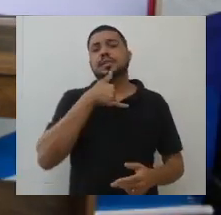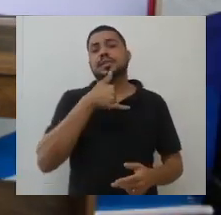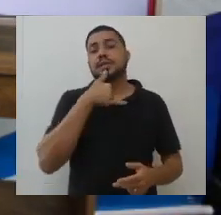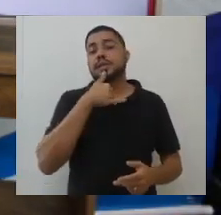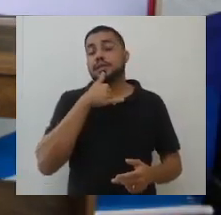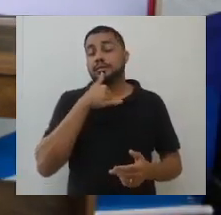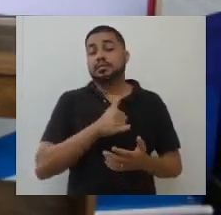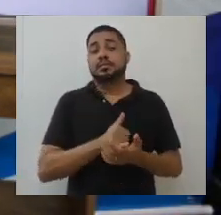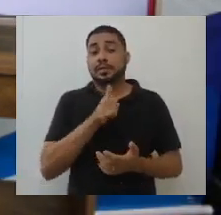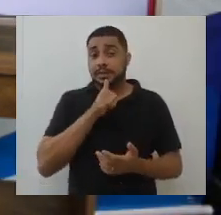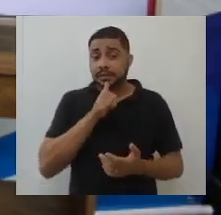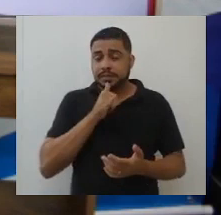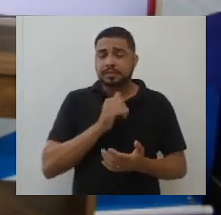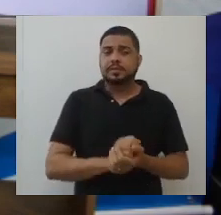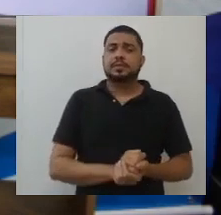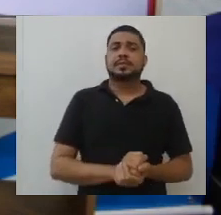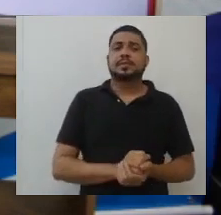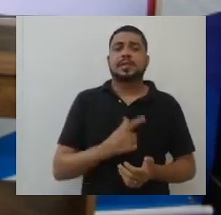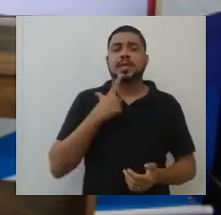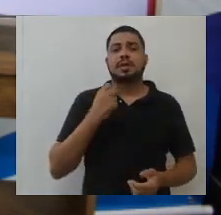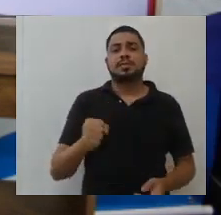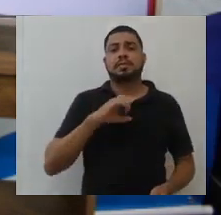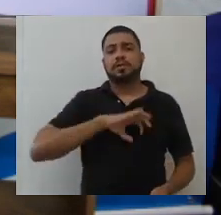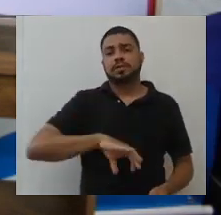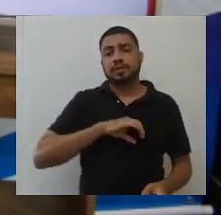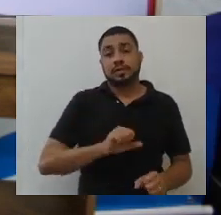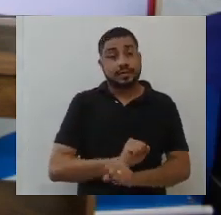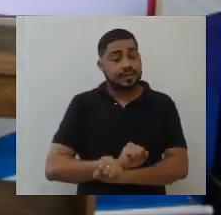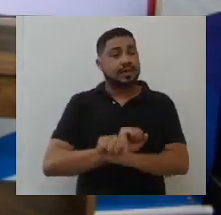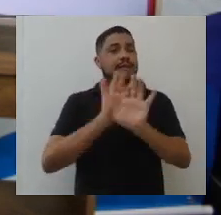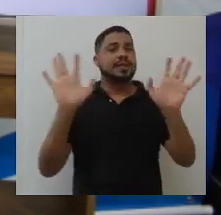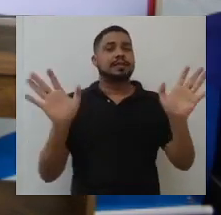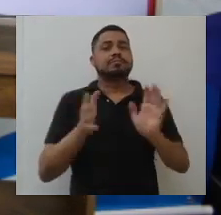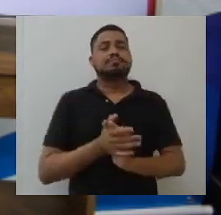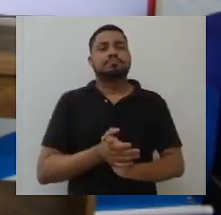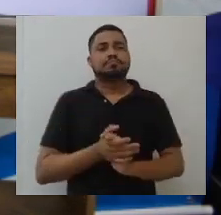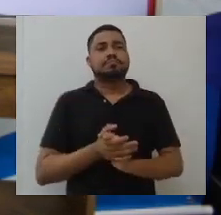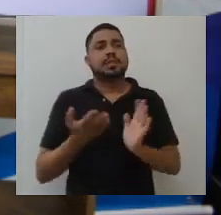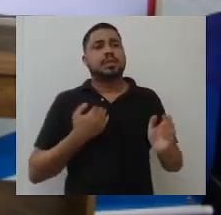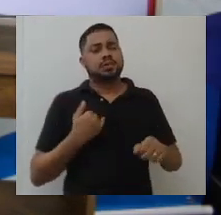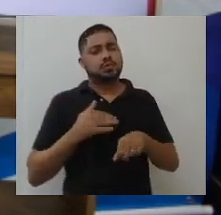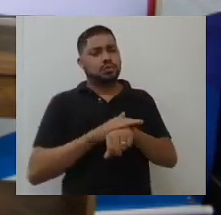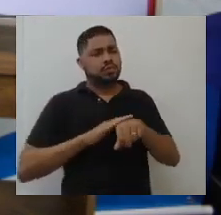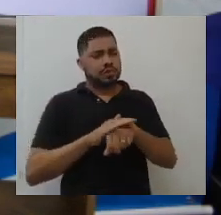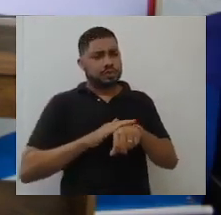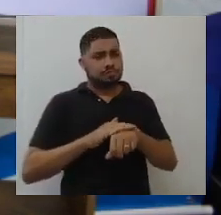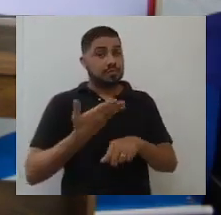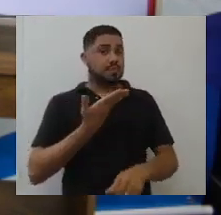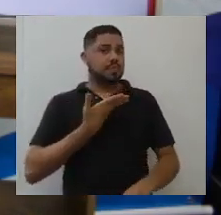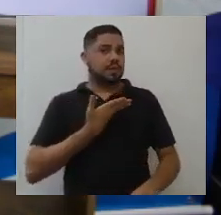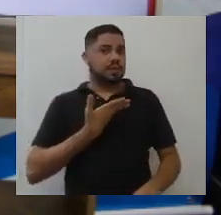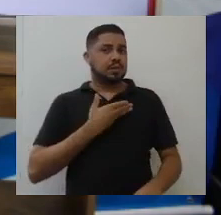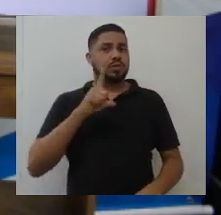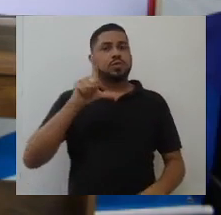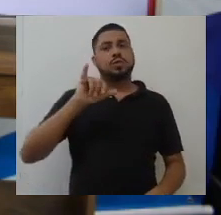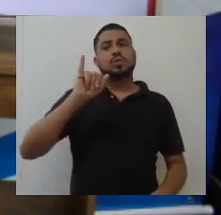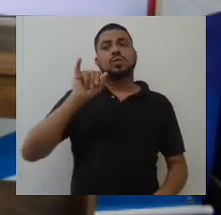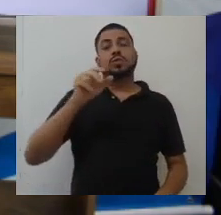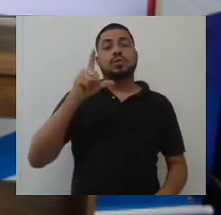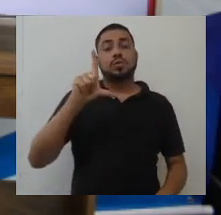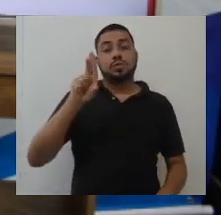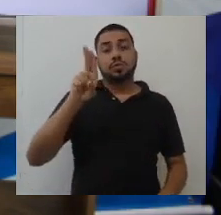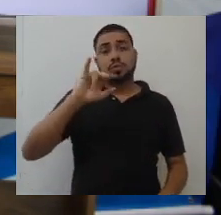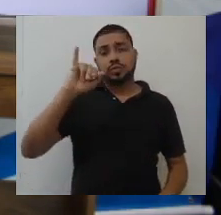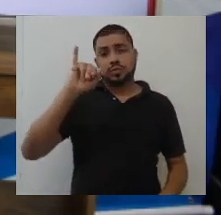da língua portuguesa para vocês. E isso vai ficar bem mais claro. Eu estou conversando com meu amigo Luiz. Estou conversando com o Luiz.